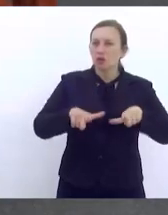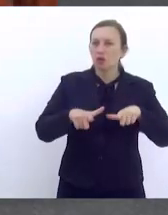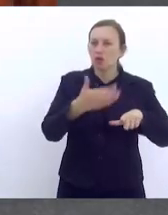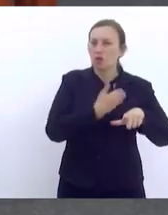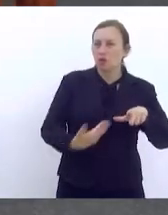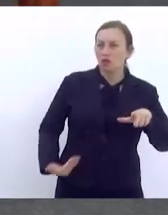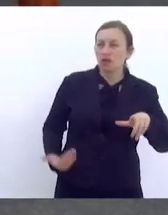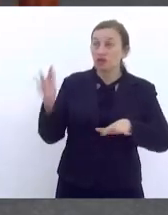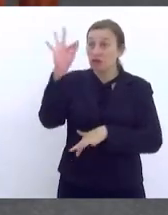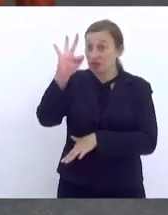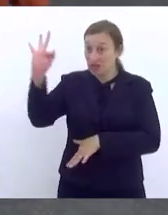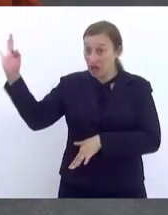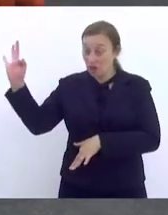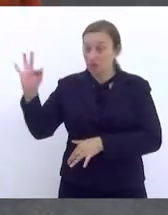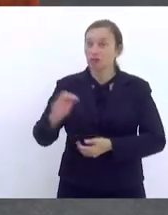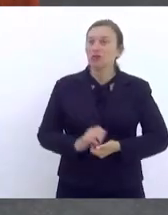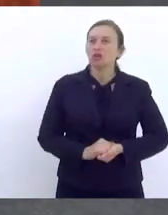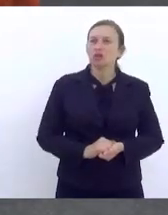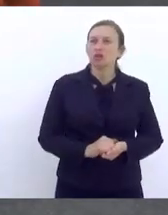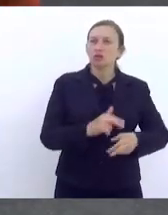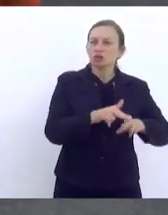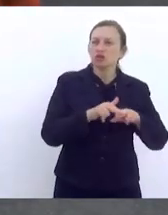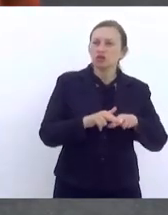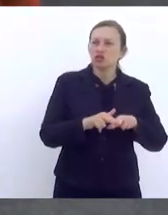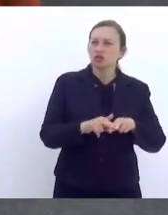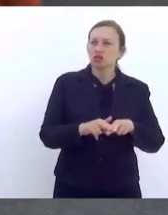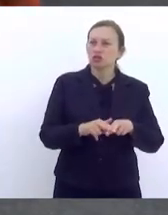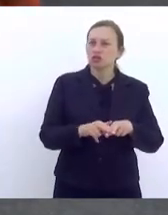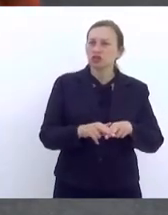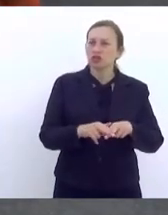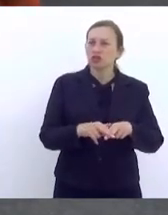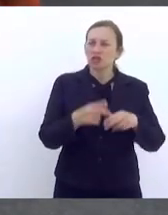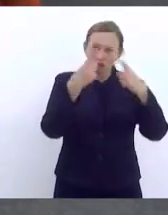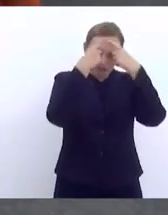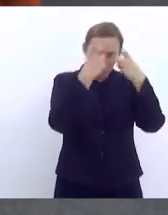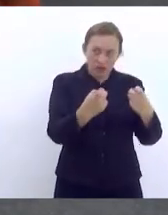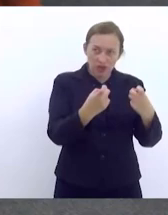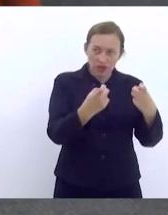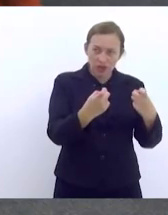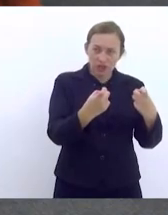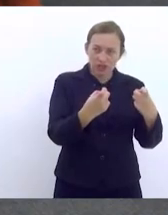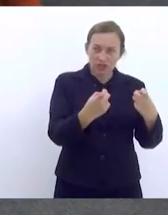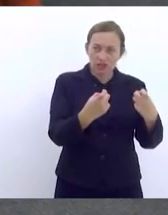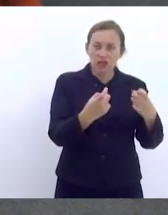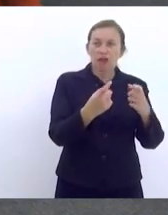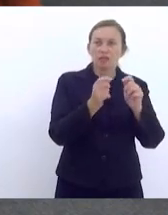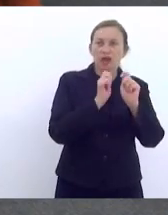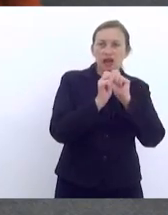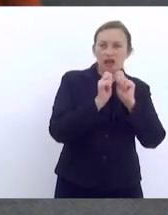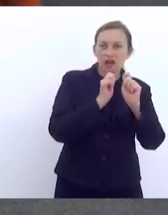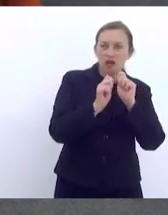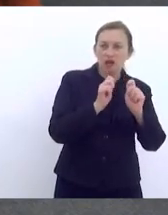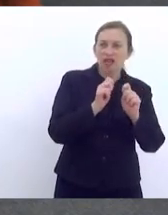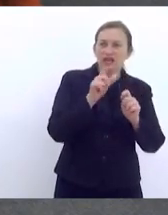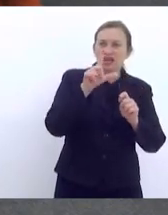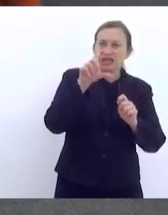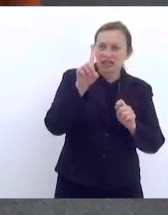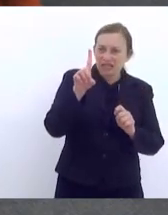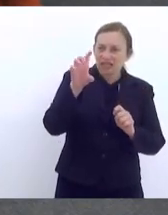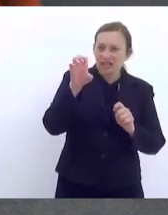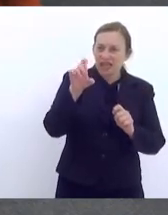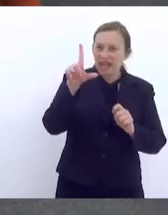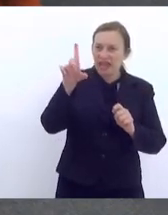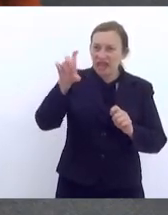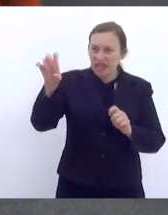federal em razão das agressões sofridas pela repórter Deli Ortiz da emissora